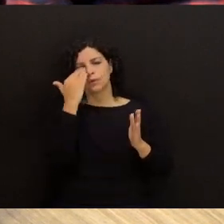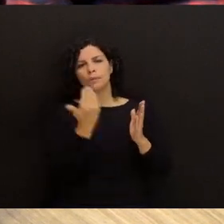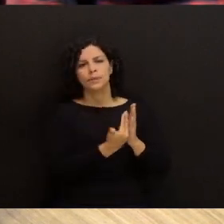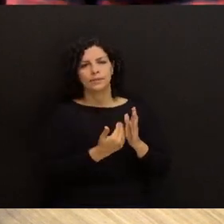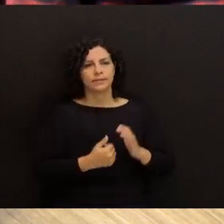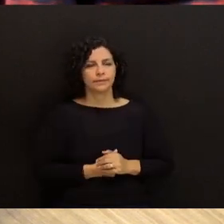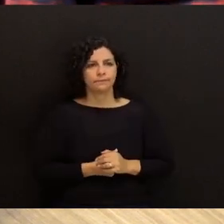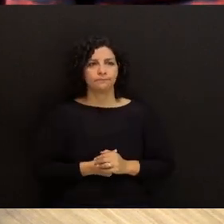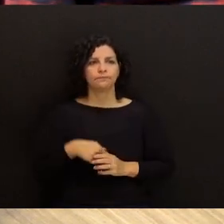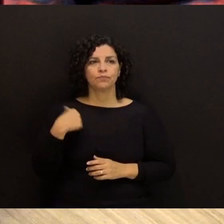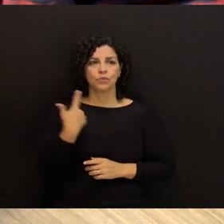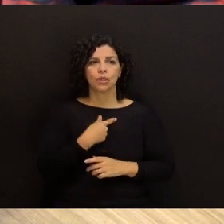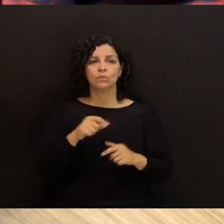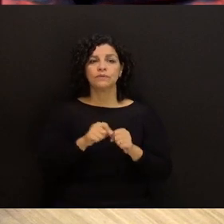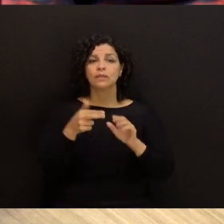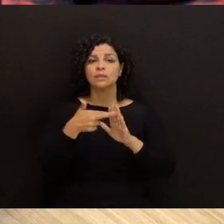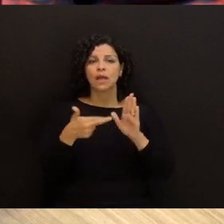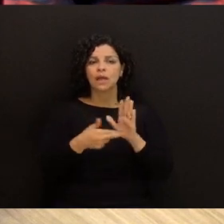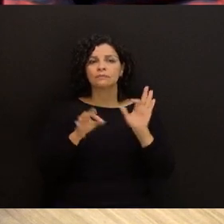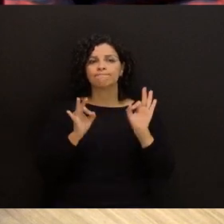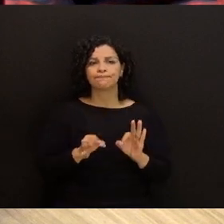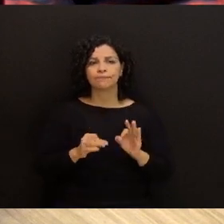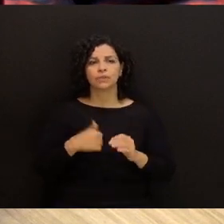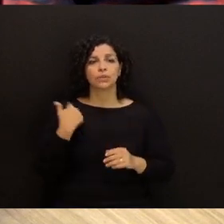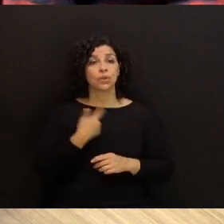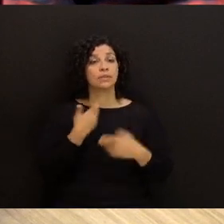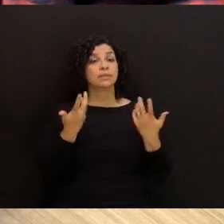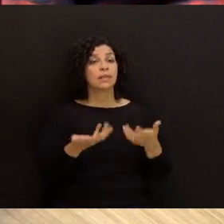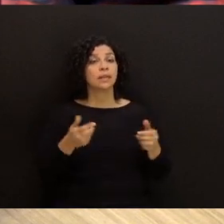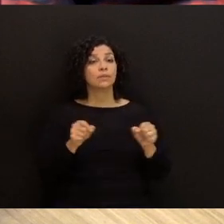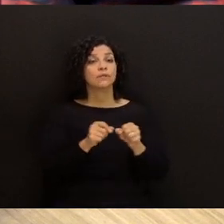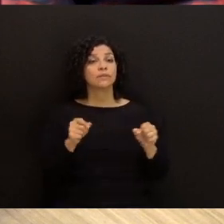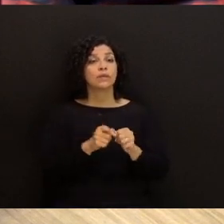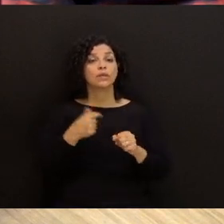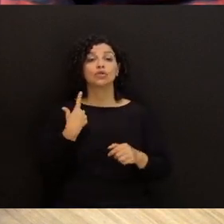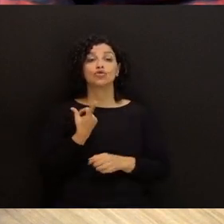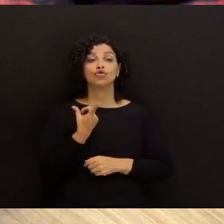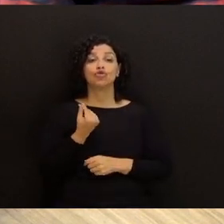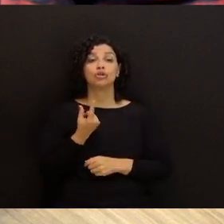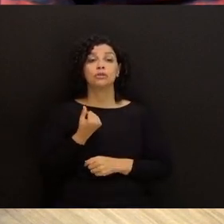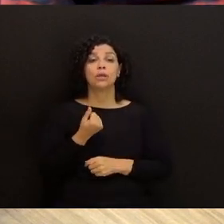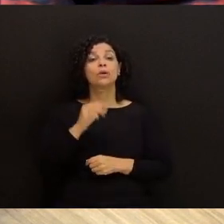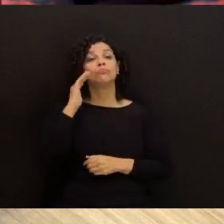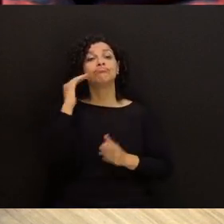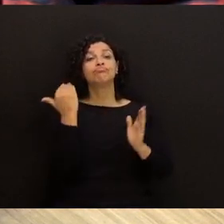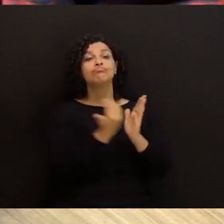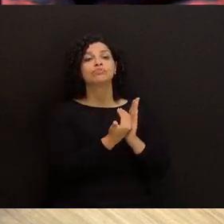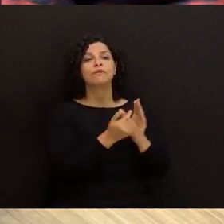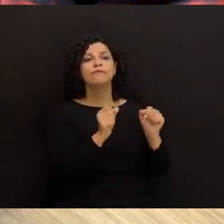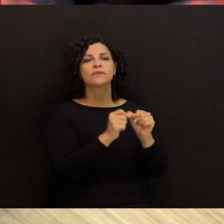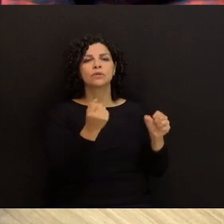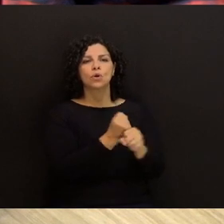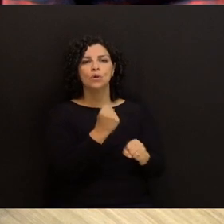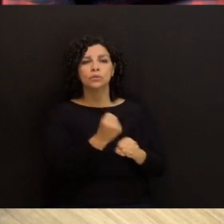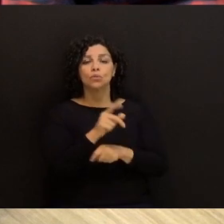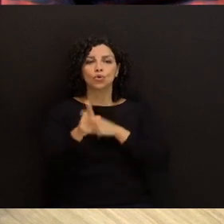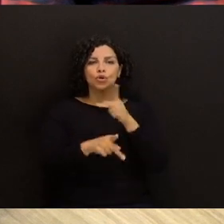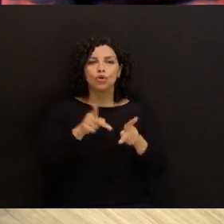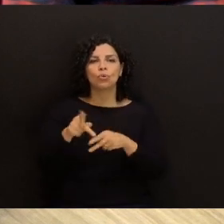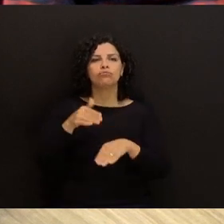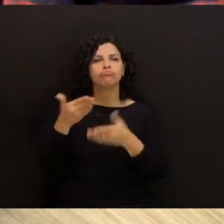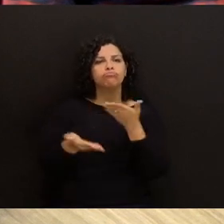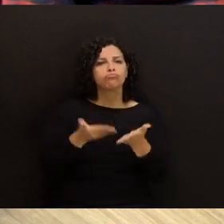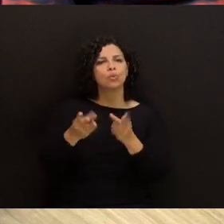Vamos tomar as medidas cabíveis nós queremos as nossas emendas em positivas Compridas queremos que o povo seja